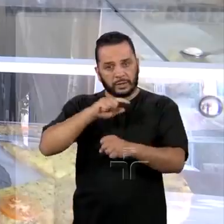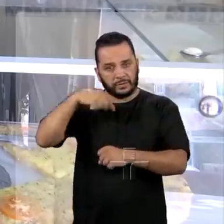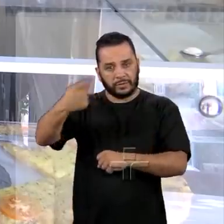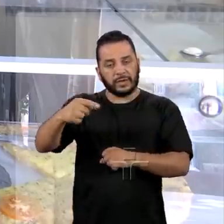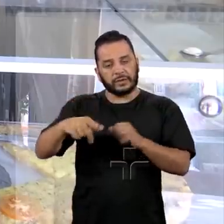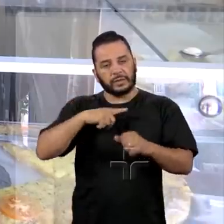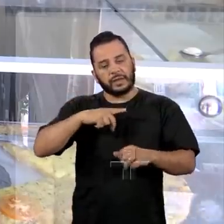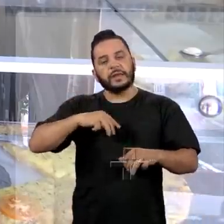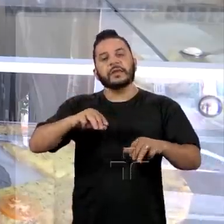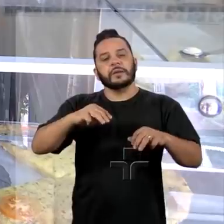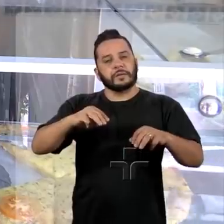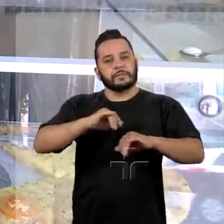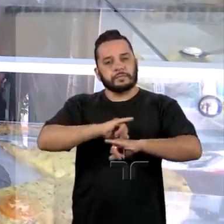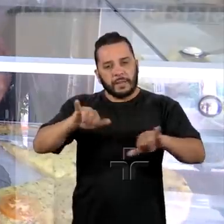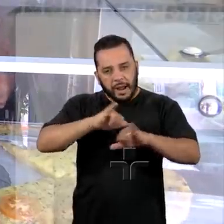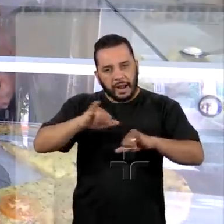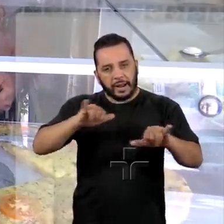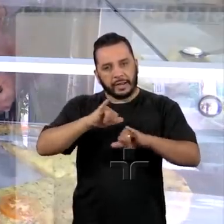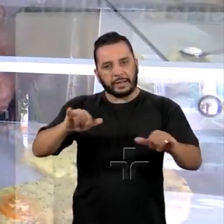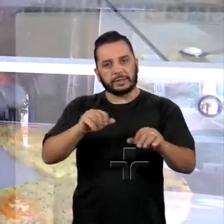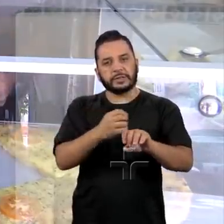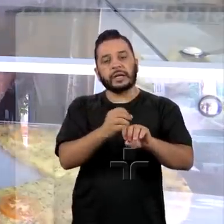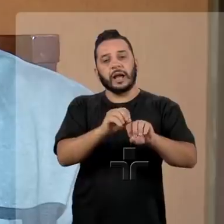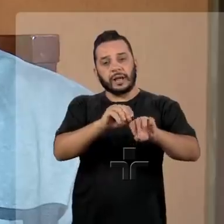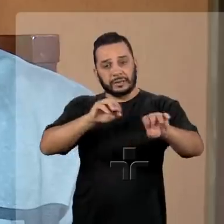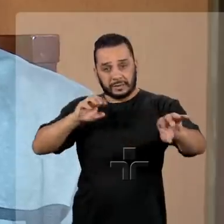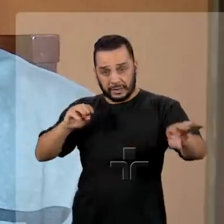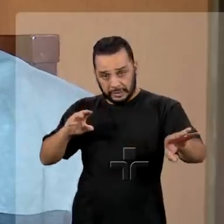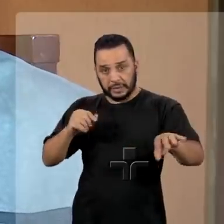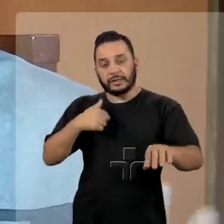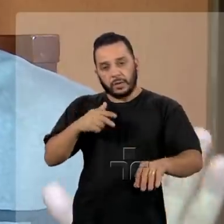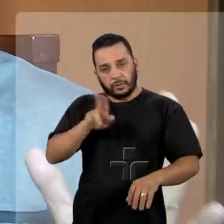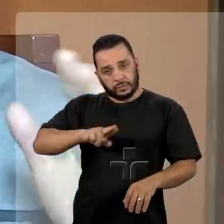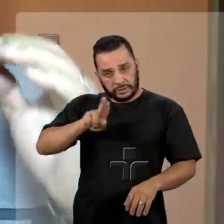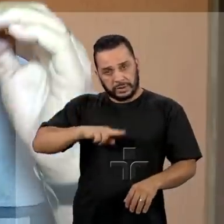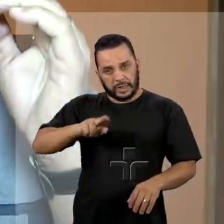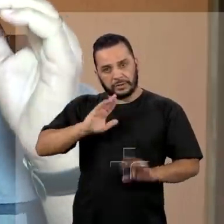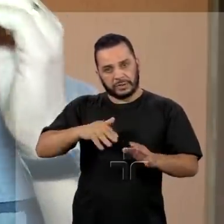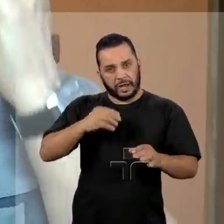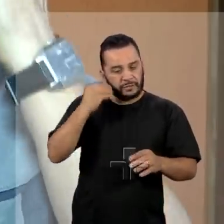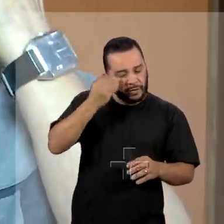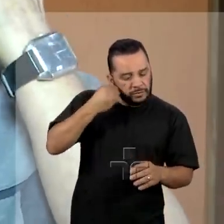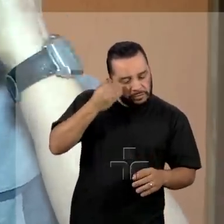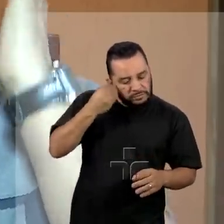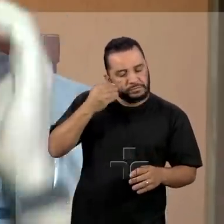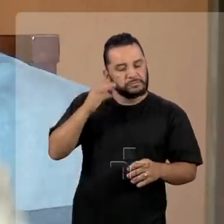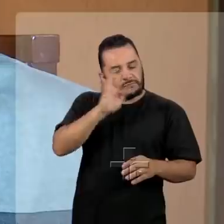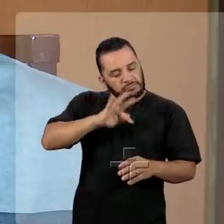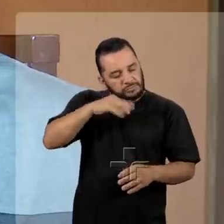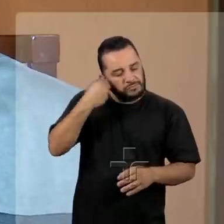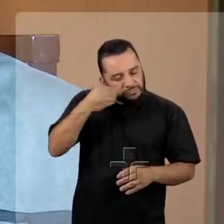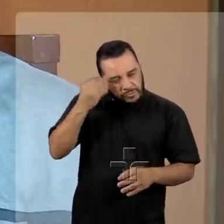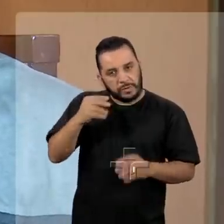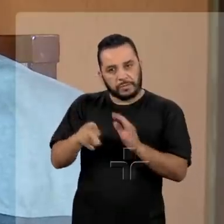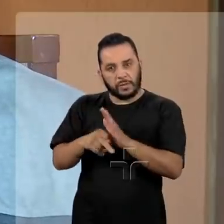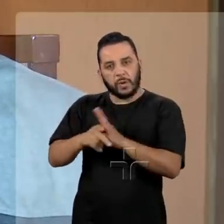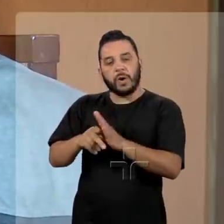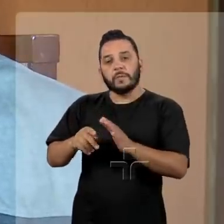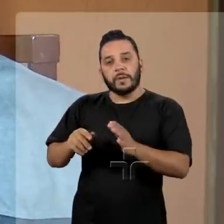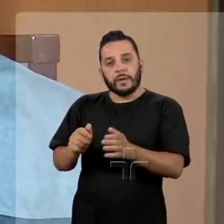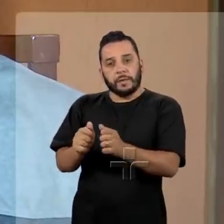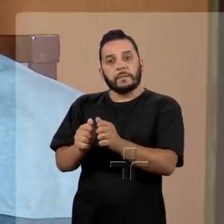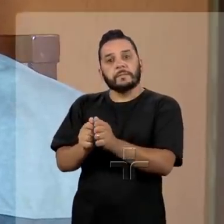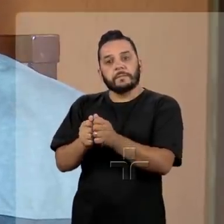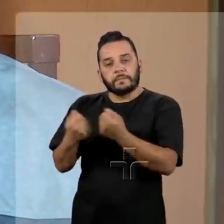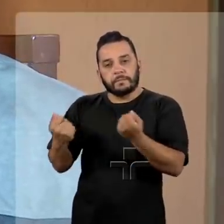distância e está aplicando o que aprendeu na padaria da família. No meu negócio, a gente procura aplicar o que dá dentro da matéria,